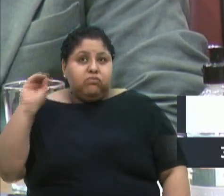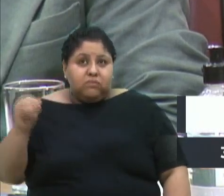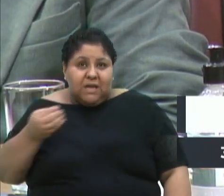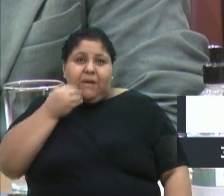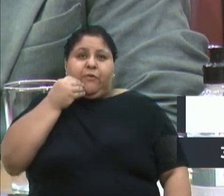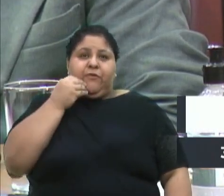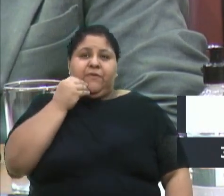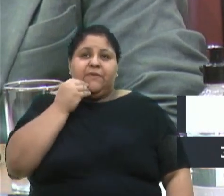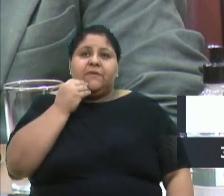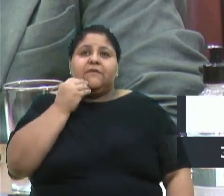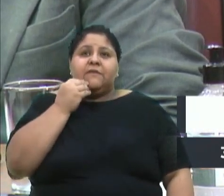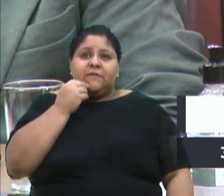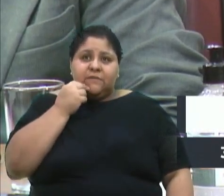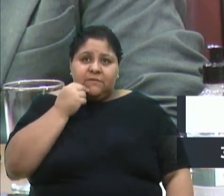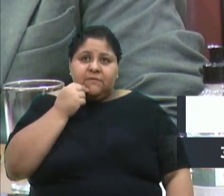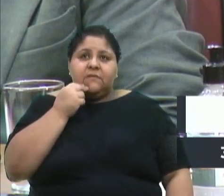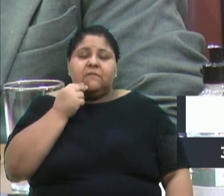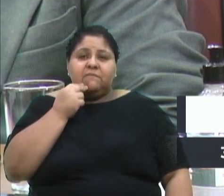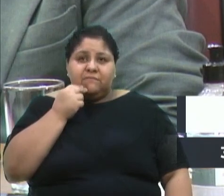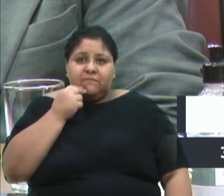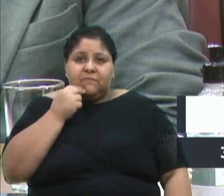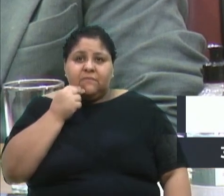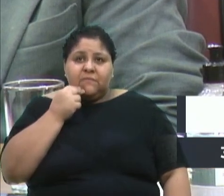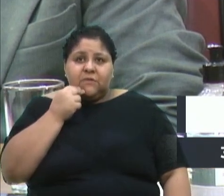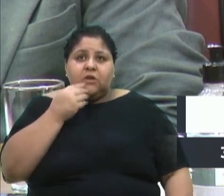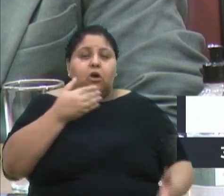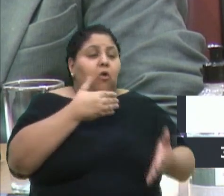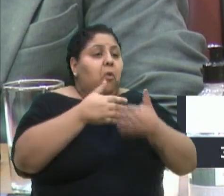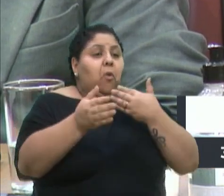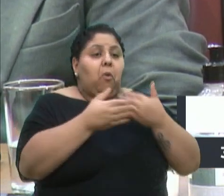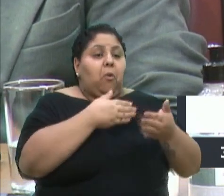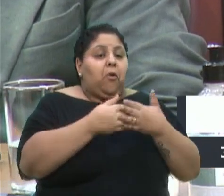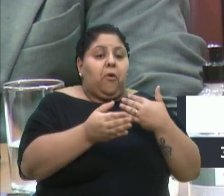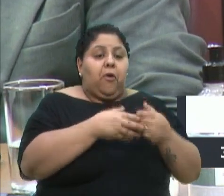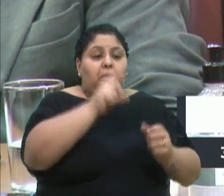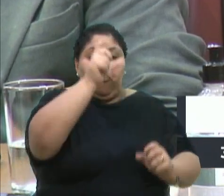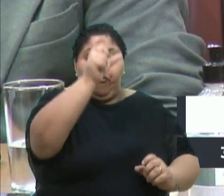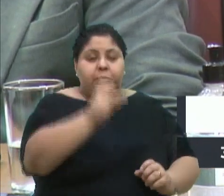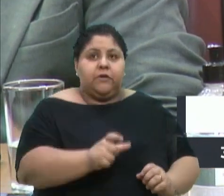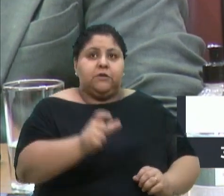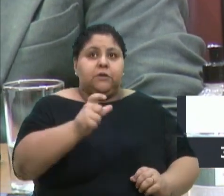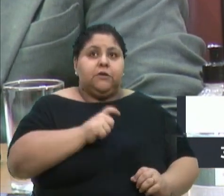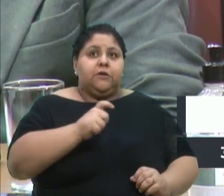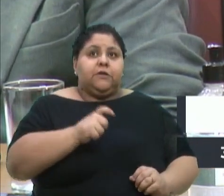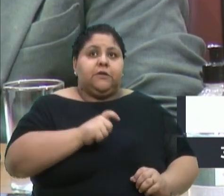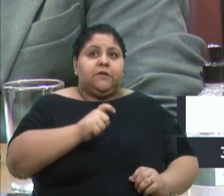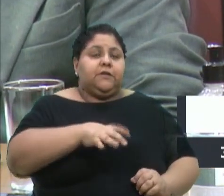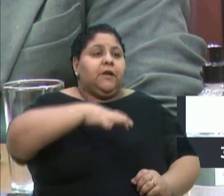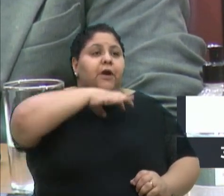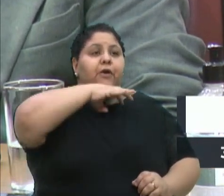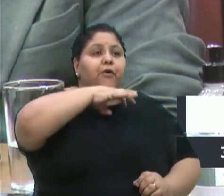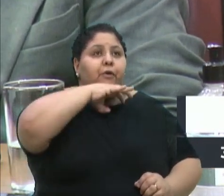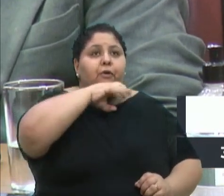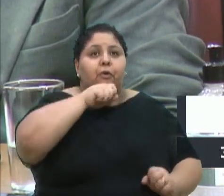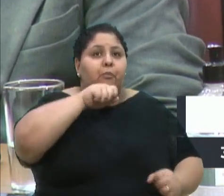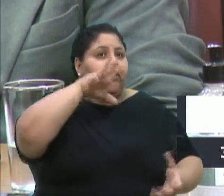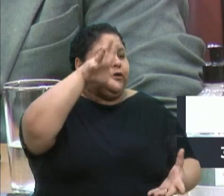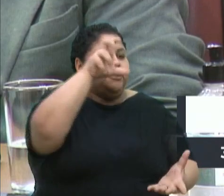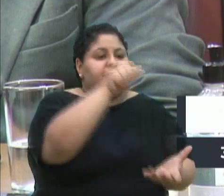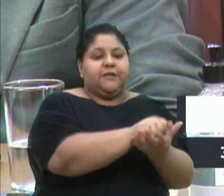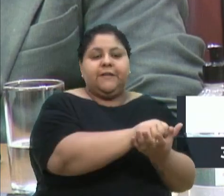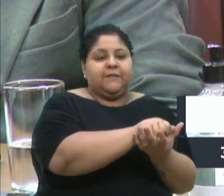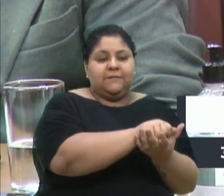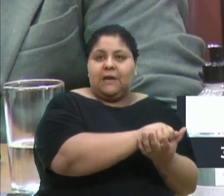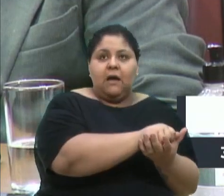né? Sim, é isso, o senhor falou bem. Qualquer um que tem uns hectares de terra, um pedacinho de terra vai se cadastrar, e aqueles que